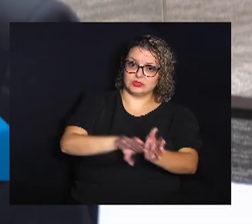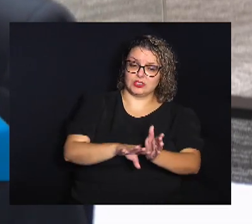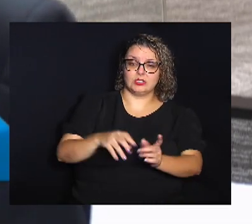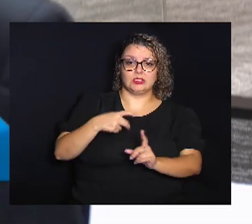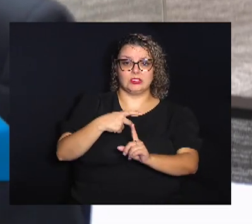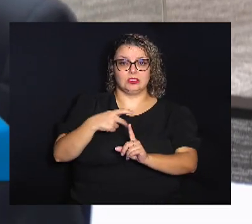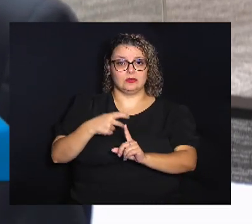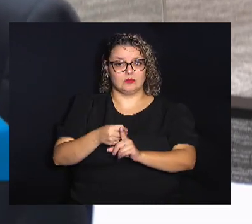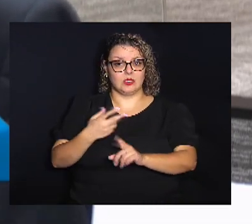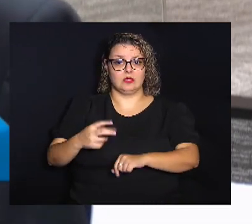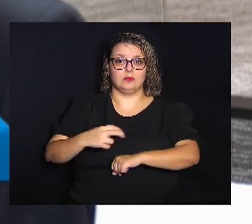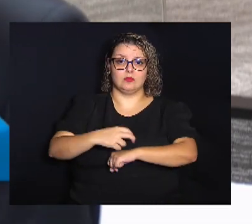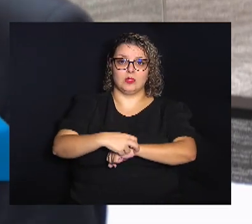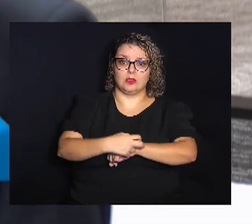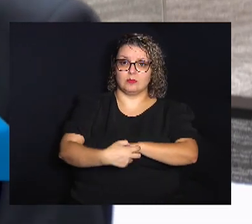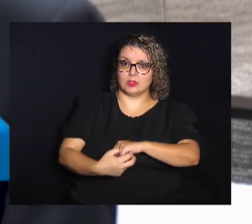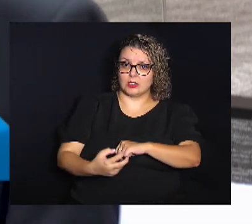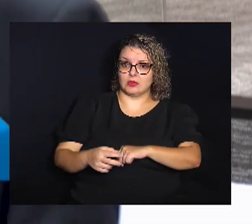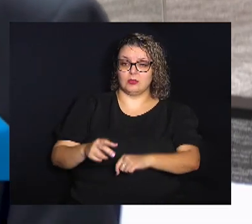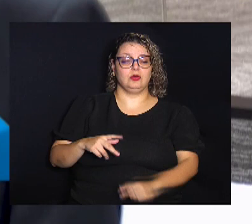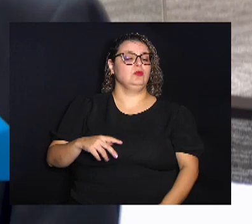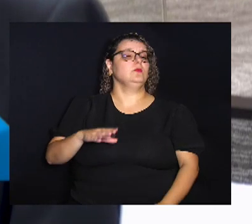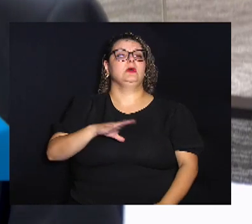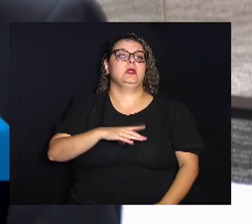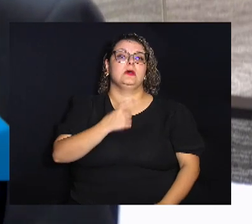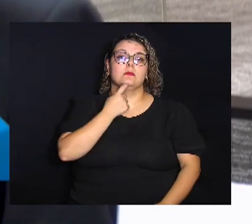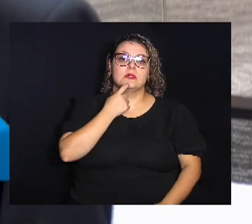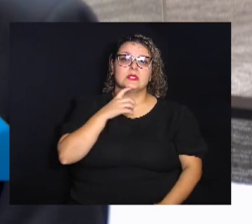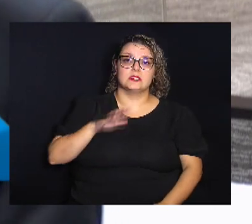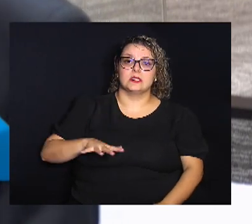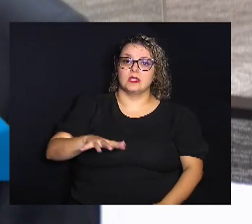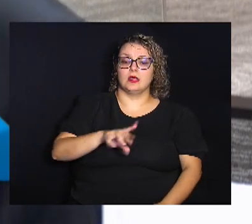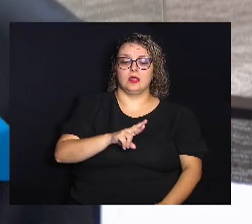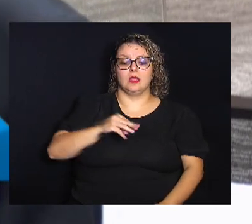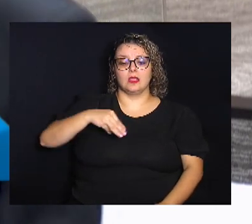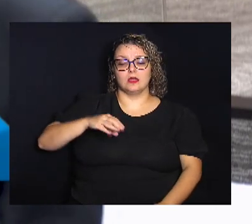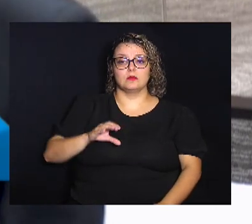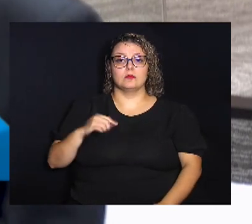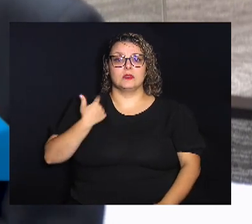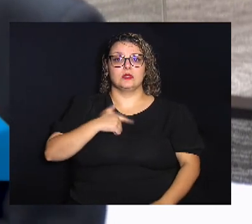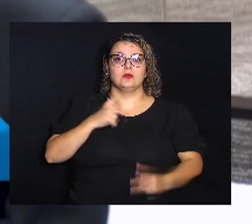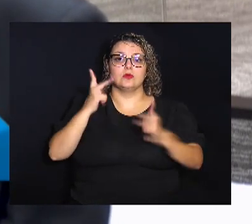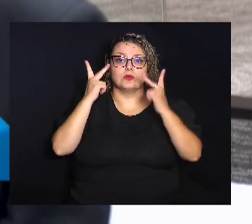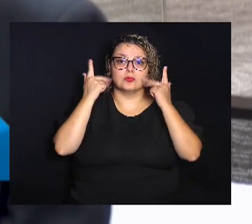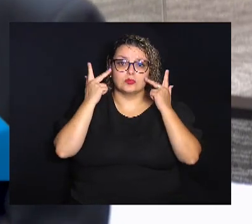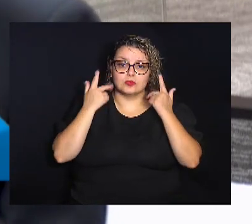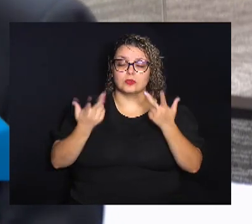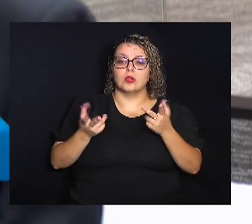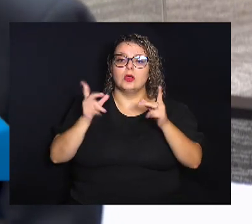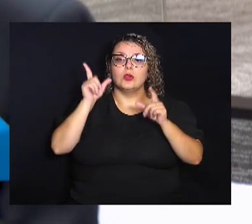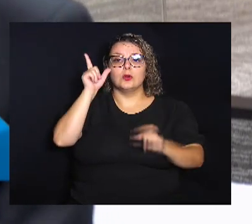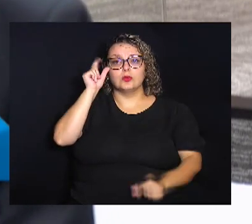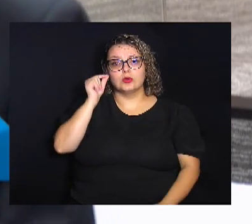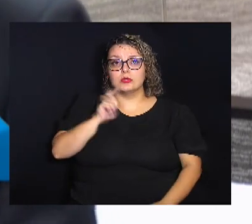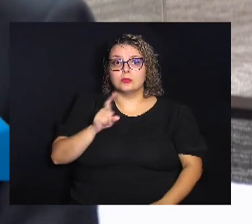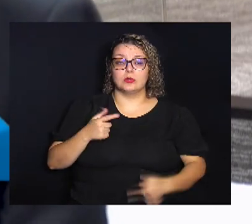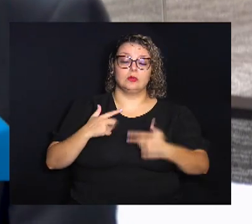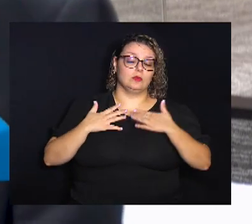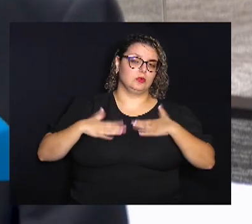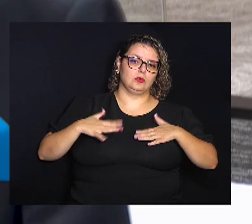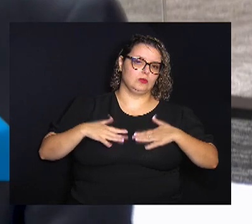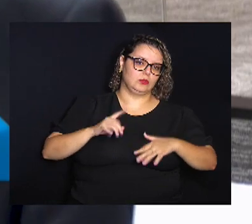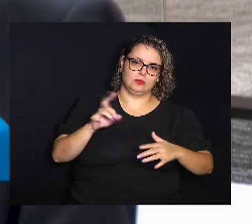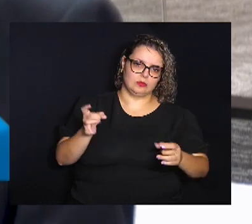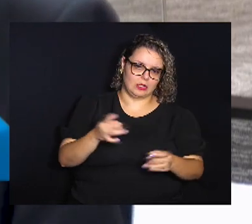cidade metropolitana, por quê? Para poder nós ficar mais tranquilo. Não vamos ficar tranquilo, porque não vai